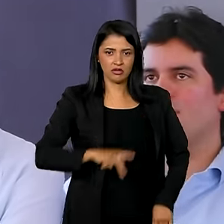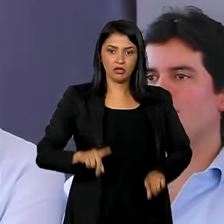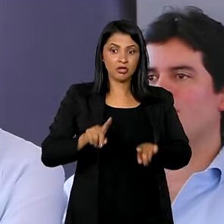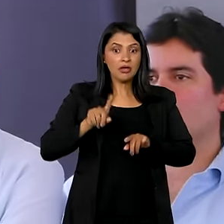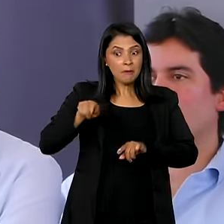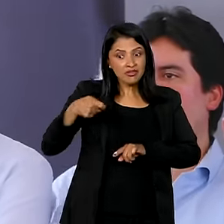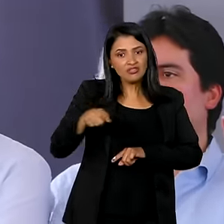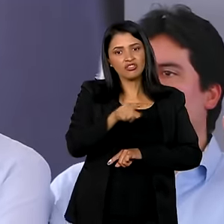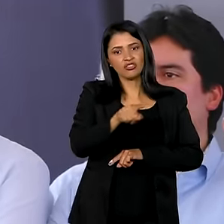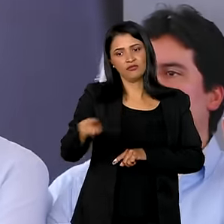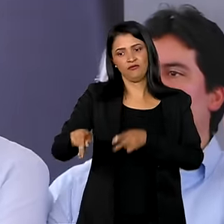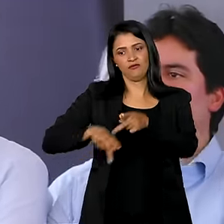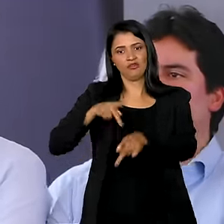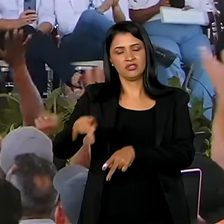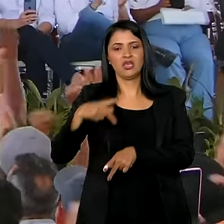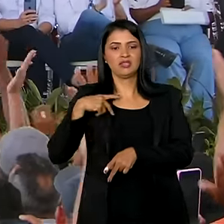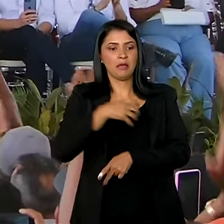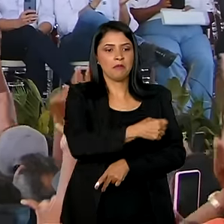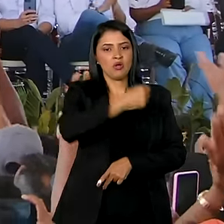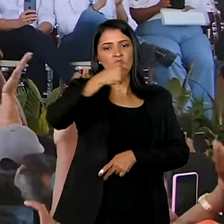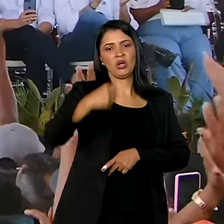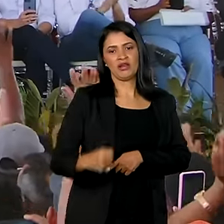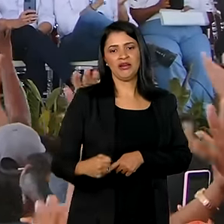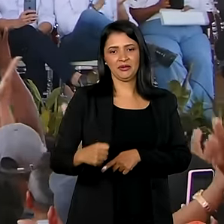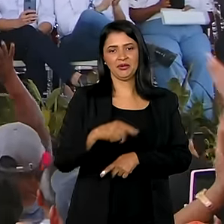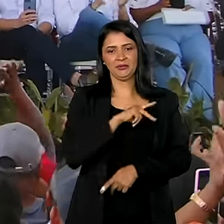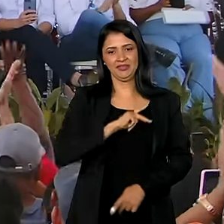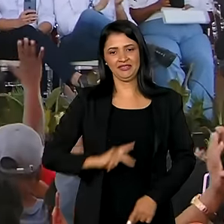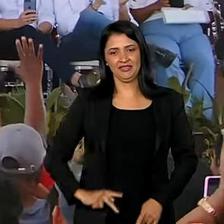são vocês que me colocaram lá.